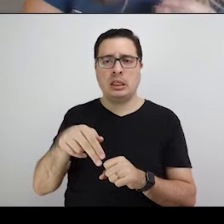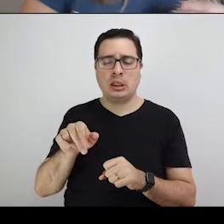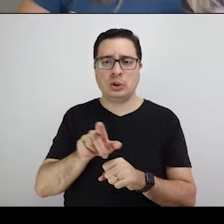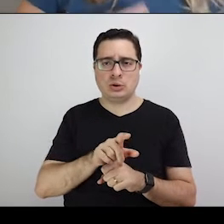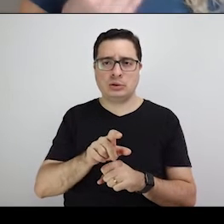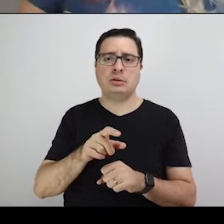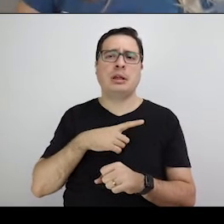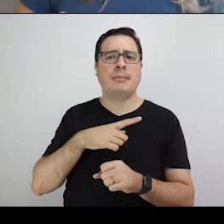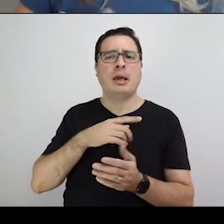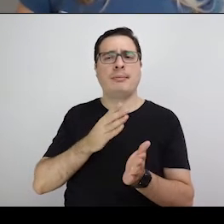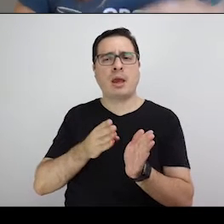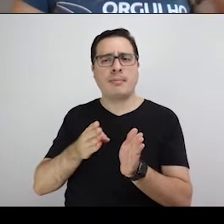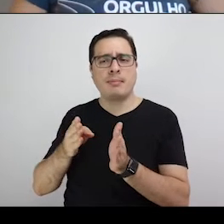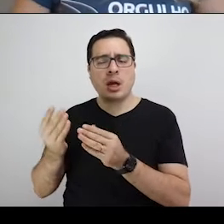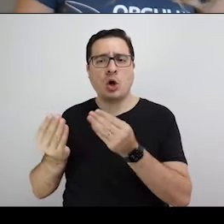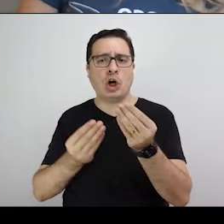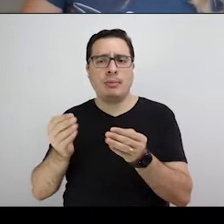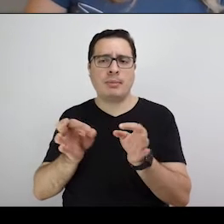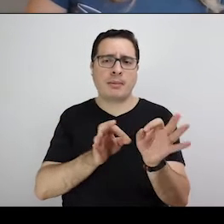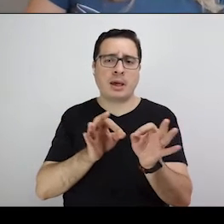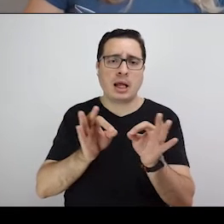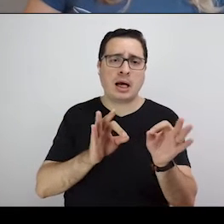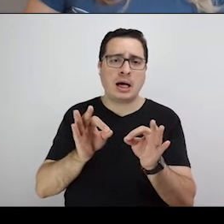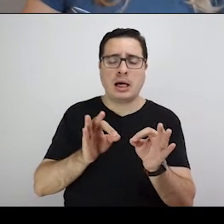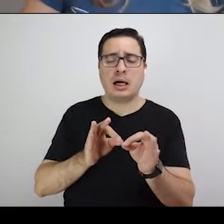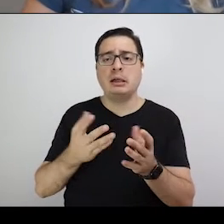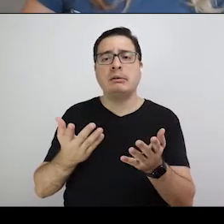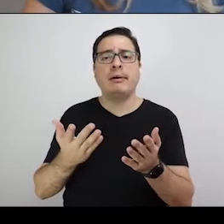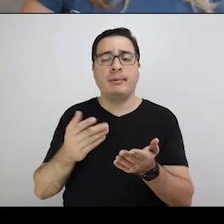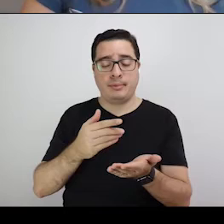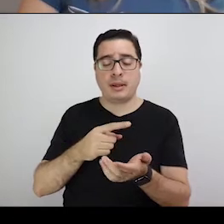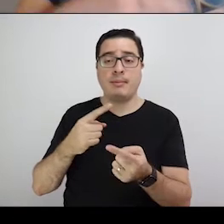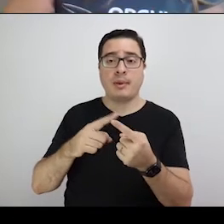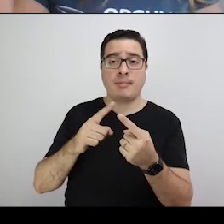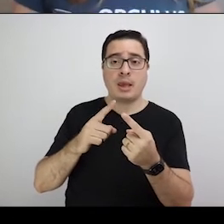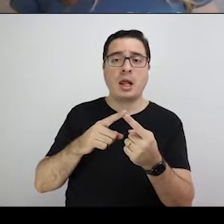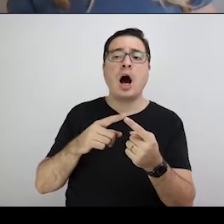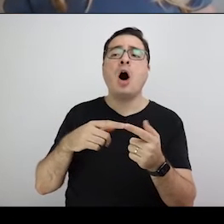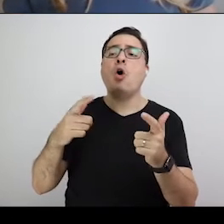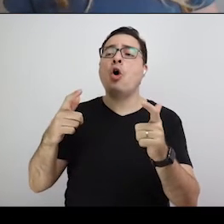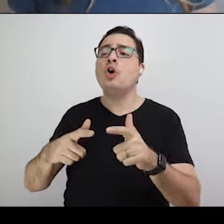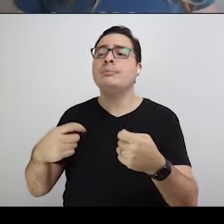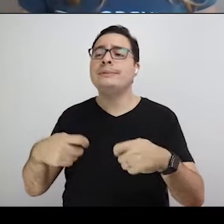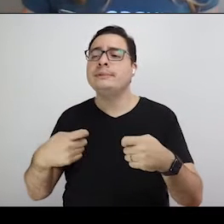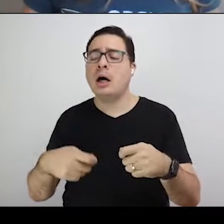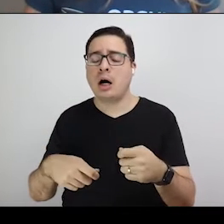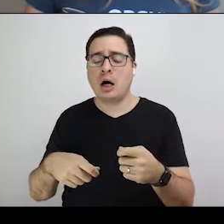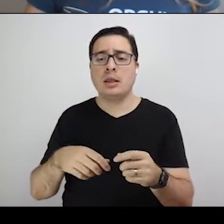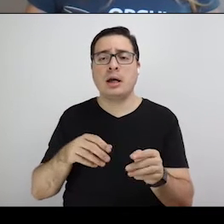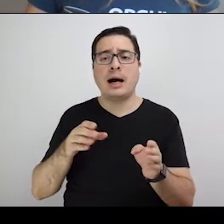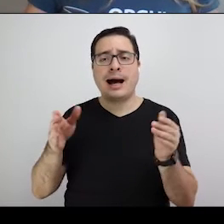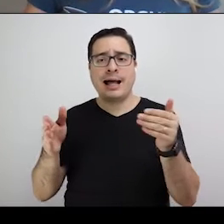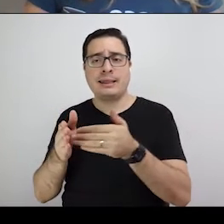passo a passo de como implementar, desde da fase de onde chega a necessidade até a implementação desse